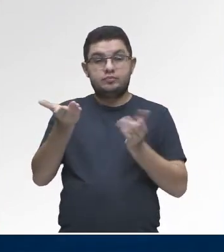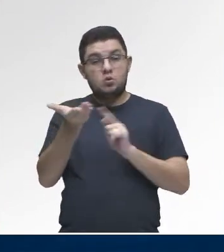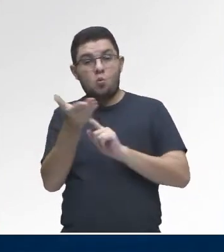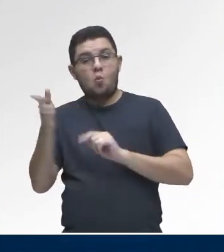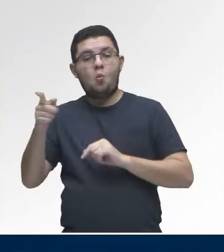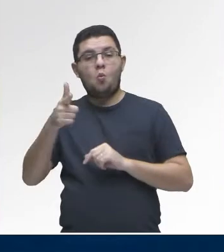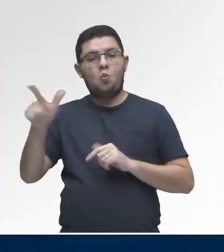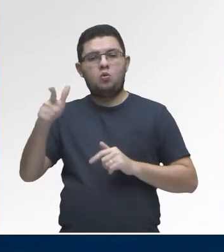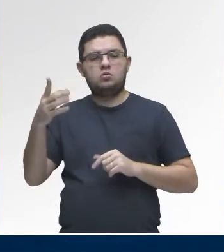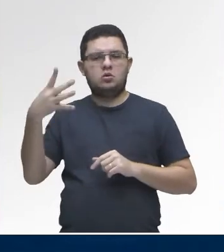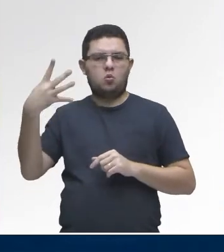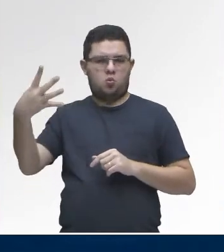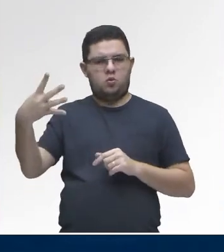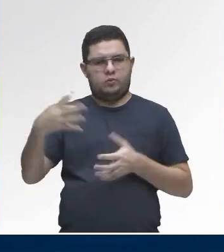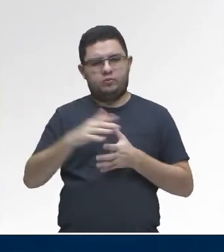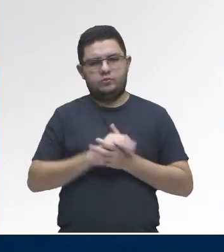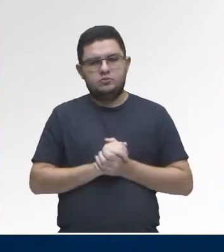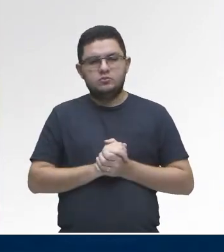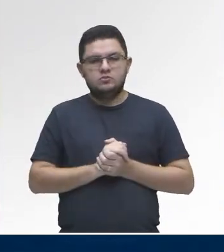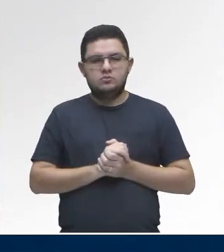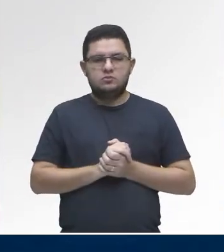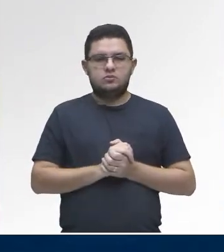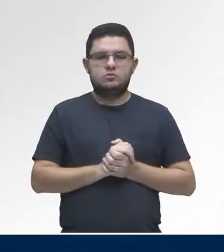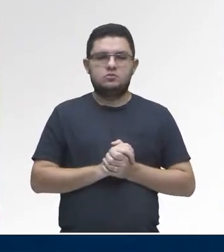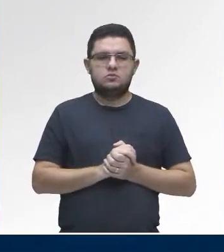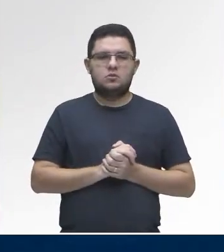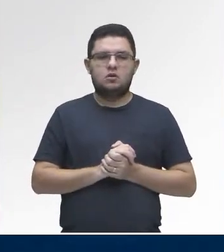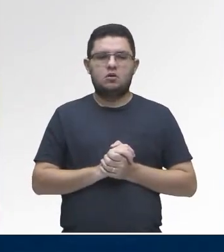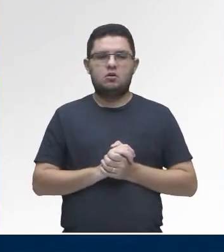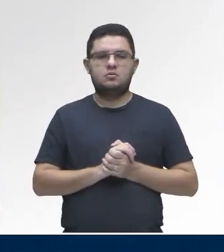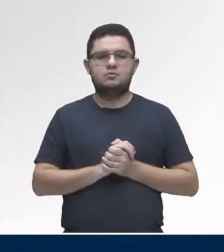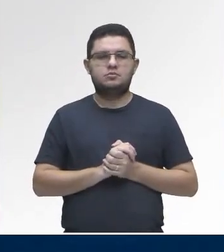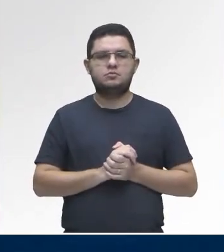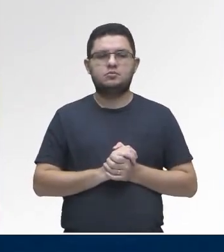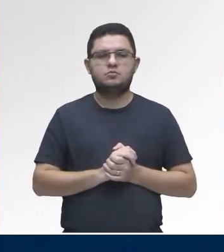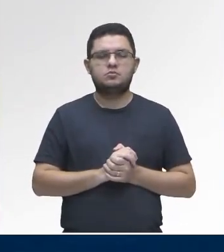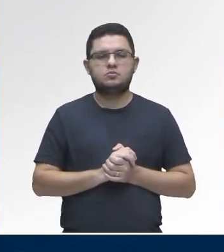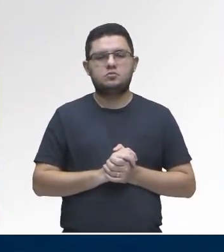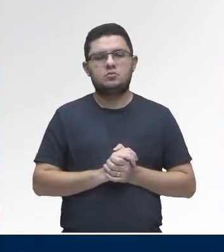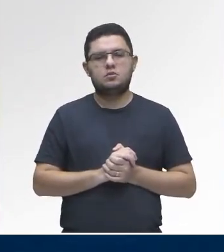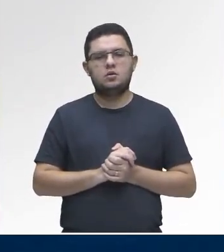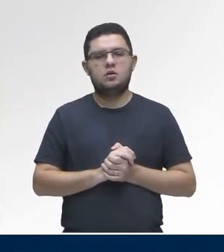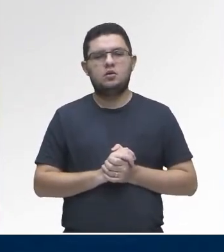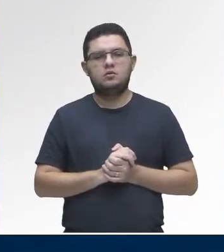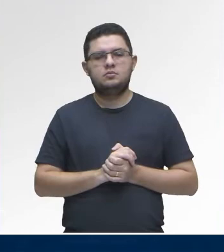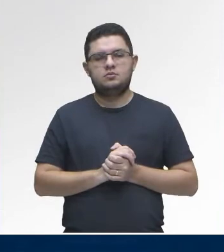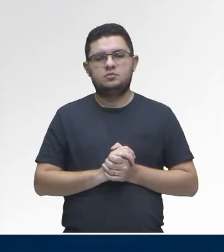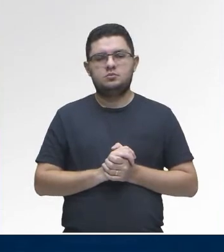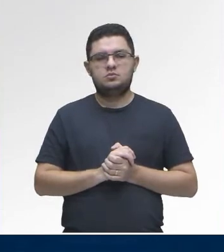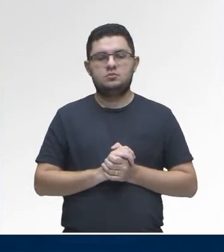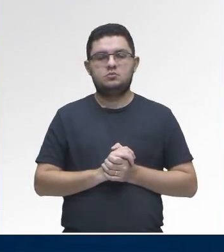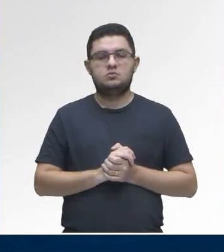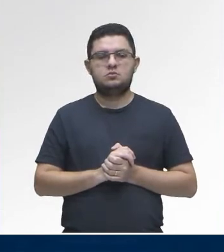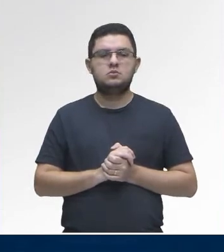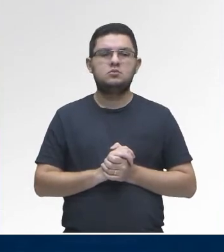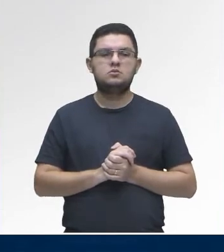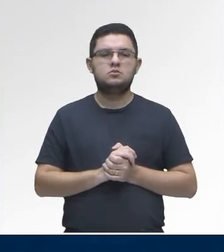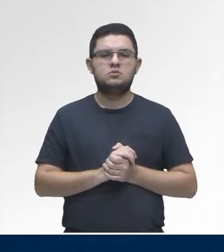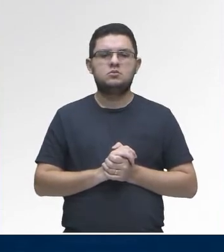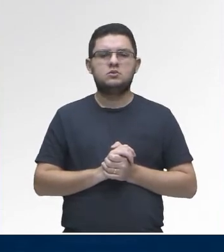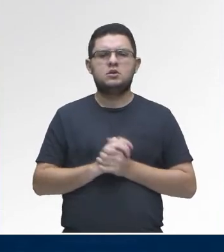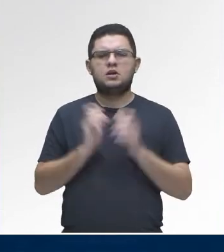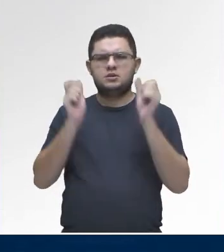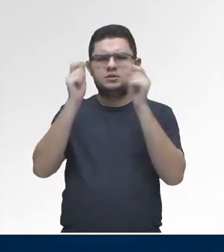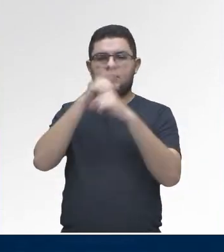outro lado da balança, a gente pode tentar pensar, e não é muito difícil a gente chegar na nossa